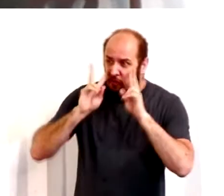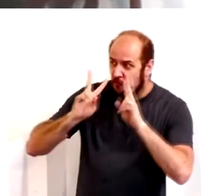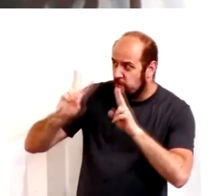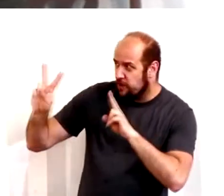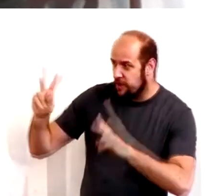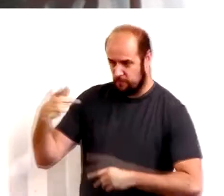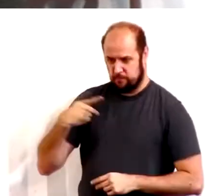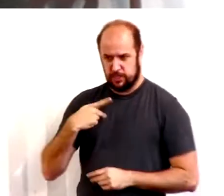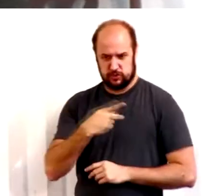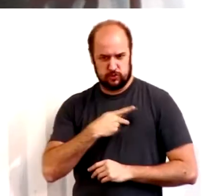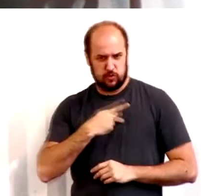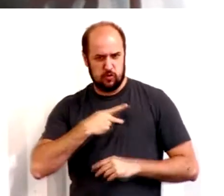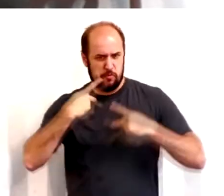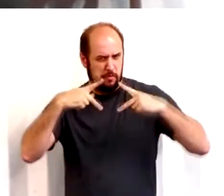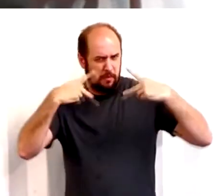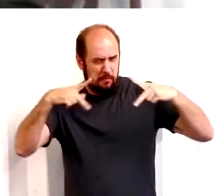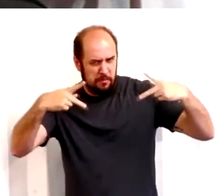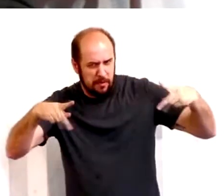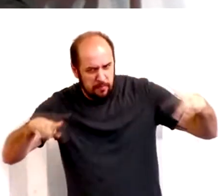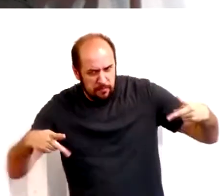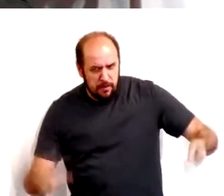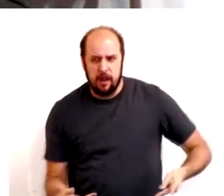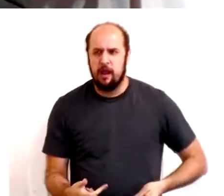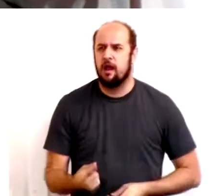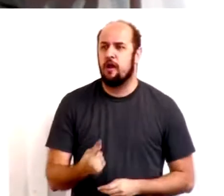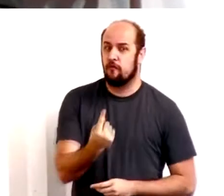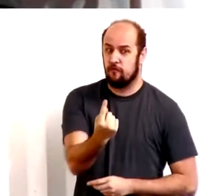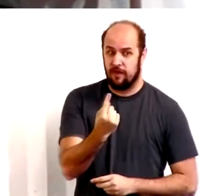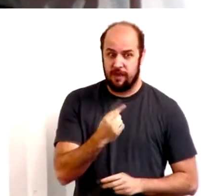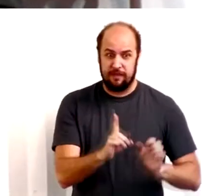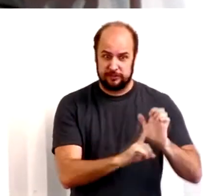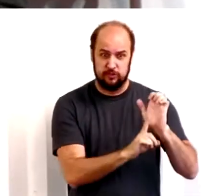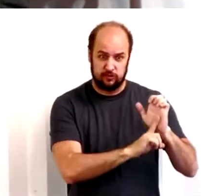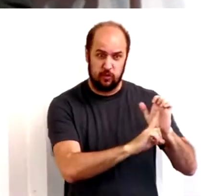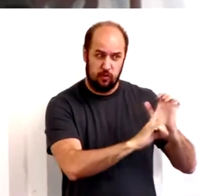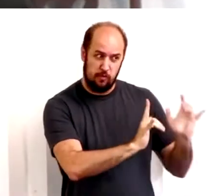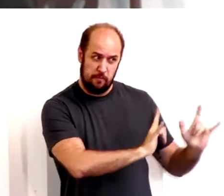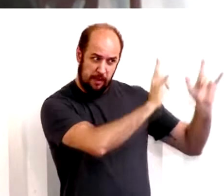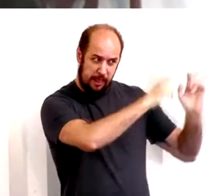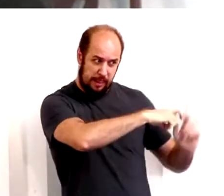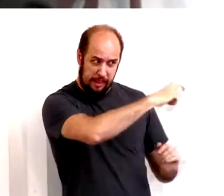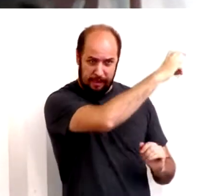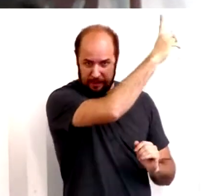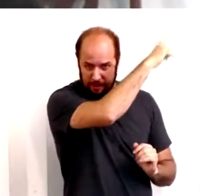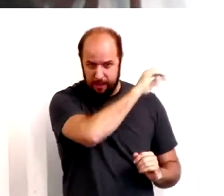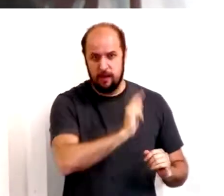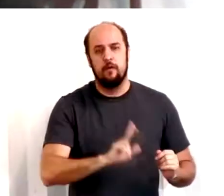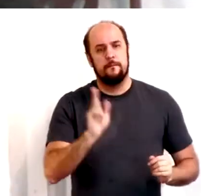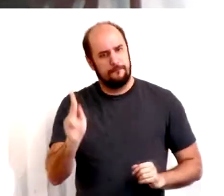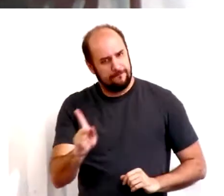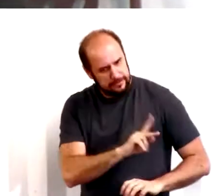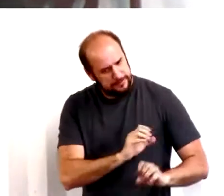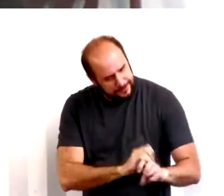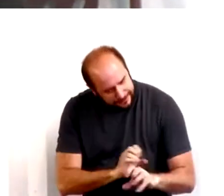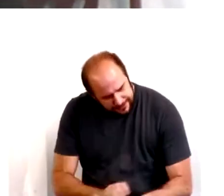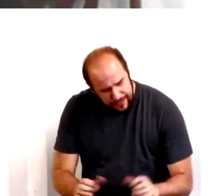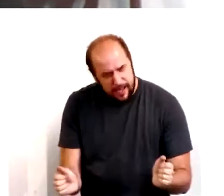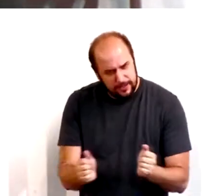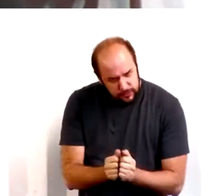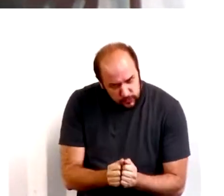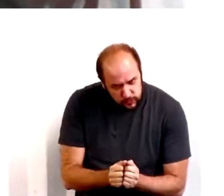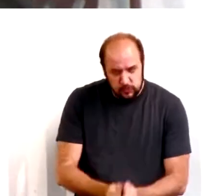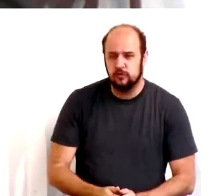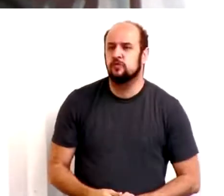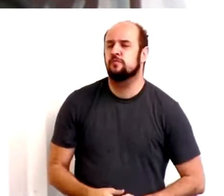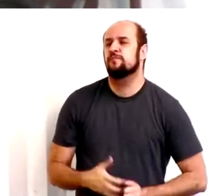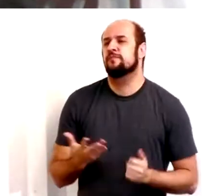vê os pastores, você tem na escola dominical, você tem os professores,